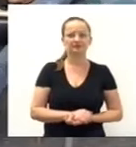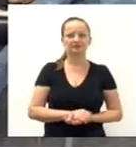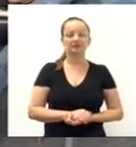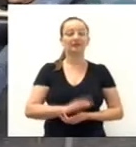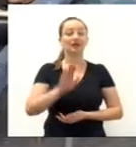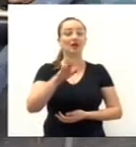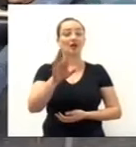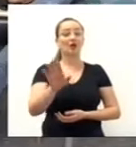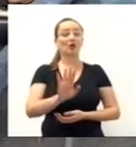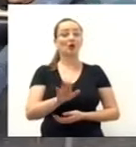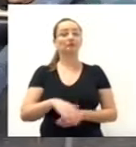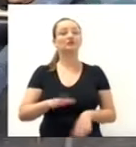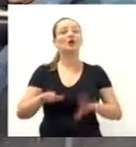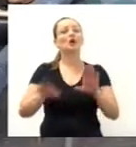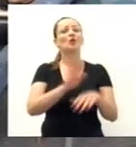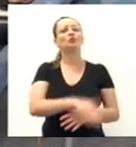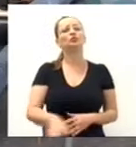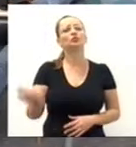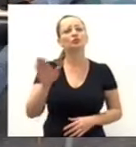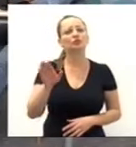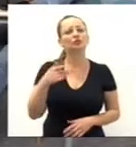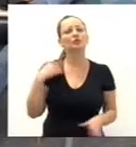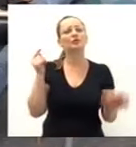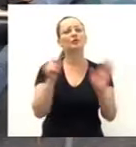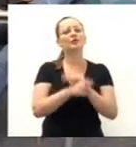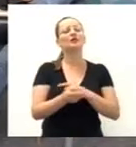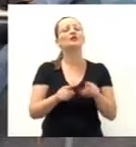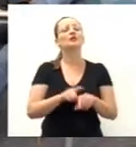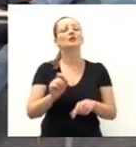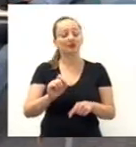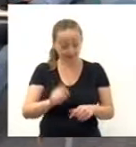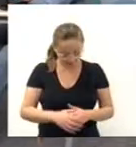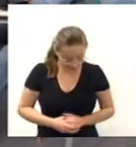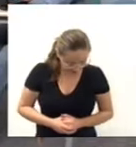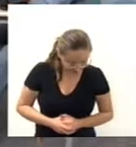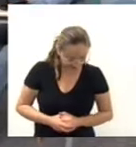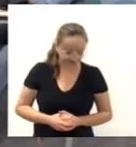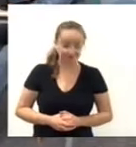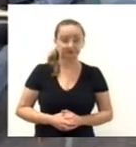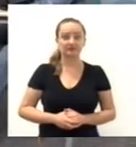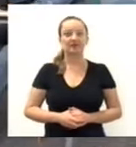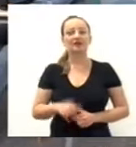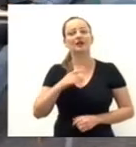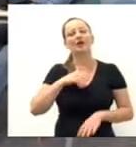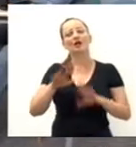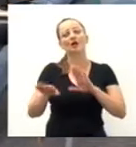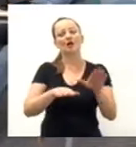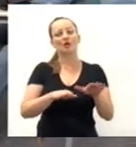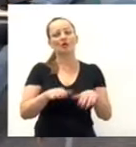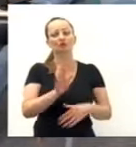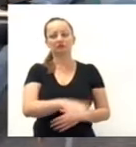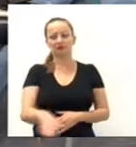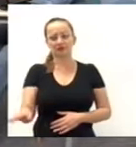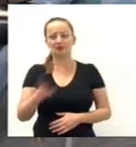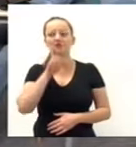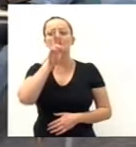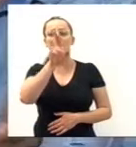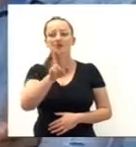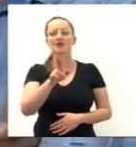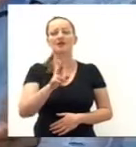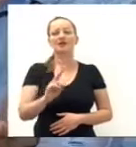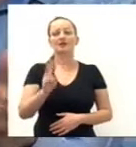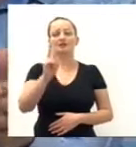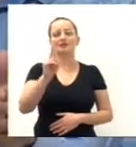Marcos, alguns alunos perguntaram também o seguinte, tem alguns alunos respondendo que o valor do ângulo, por exemplo,